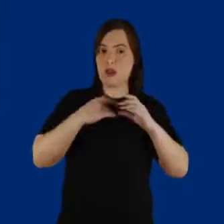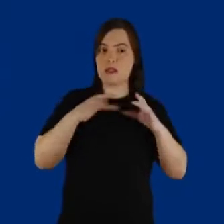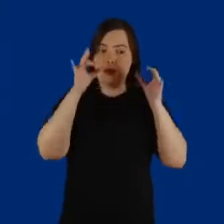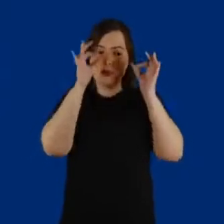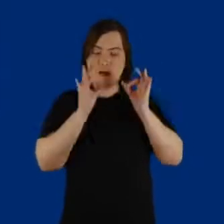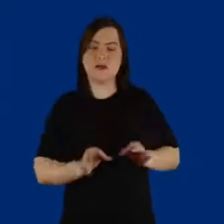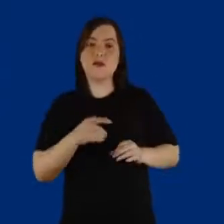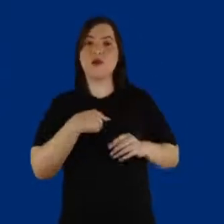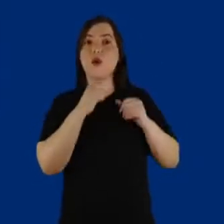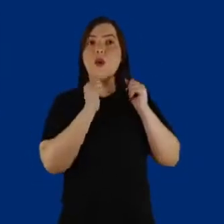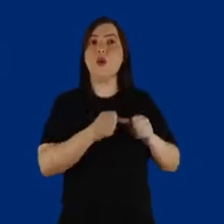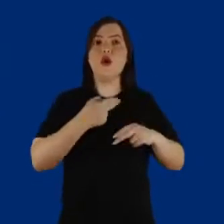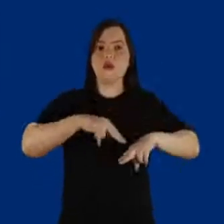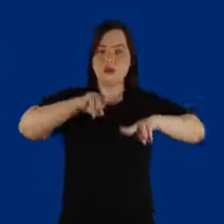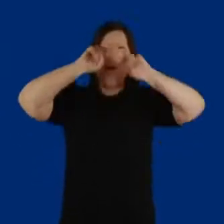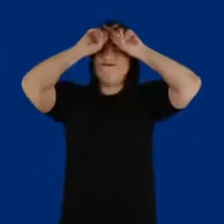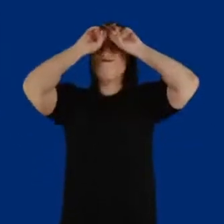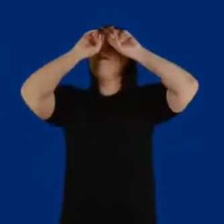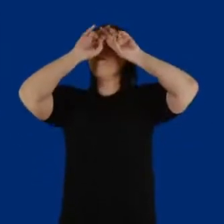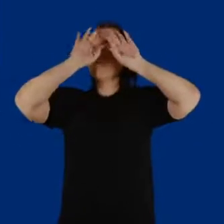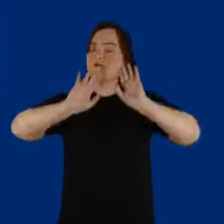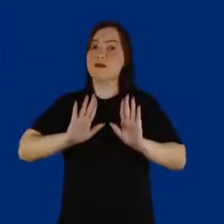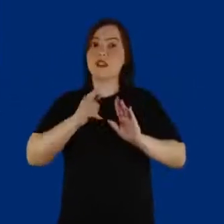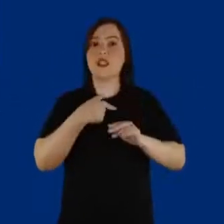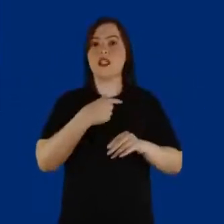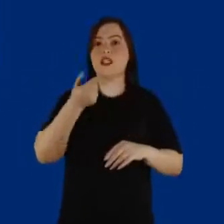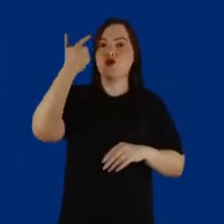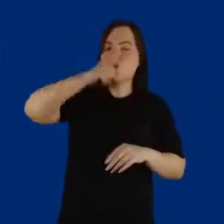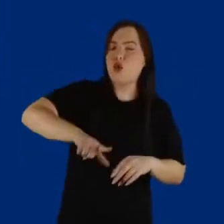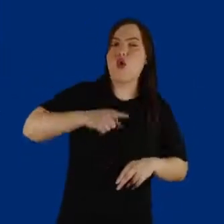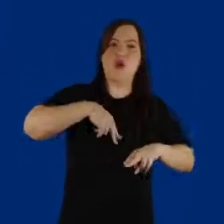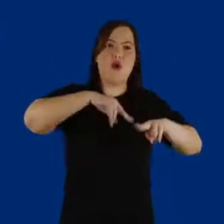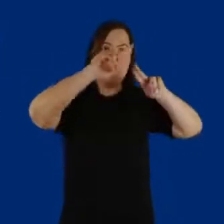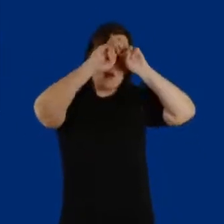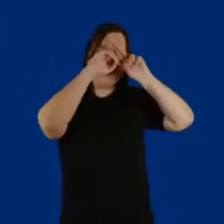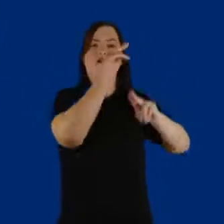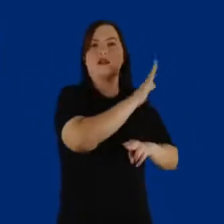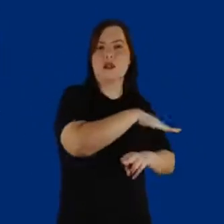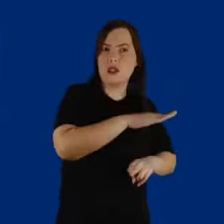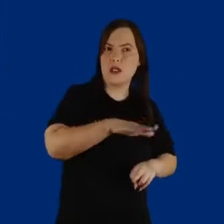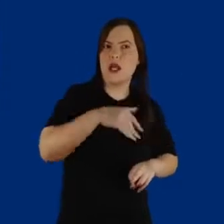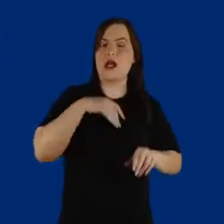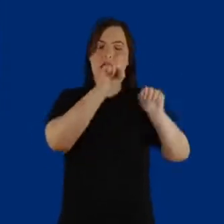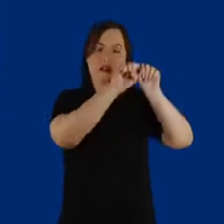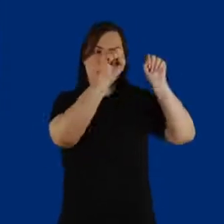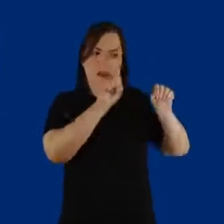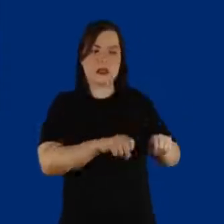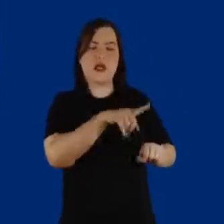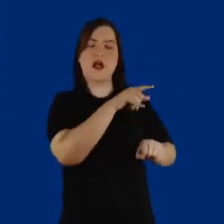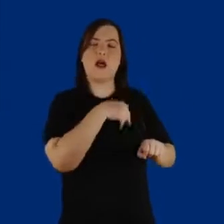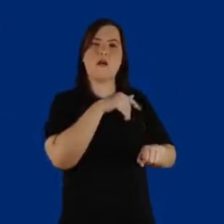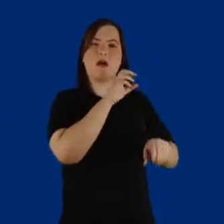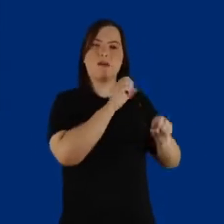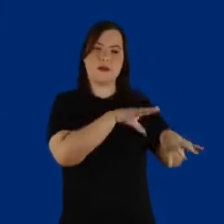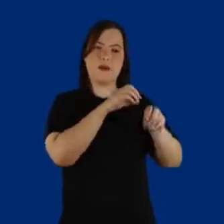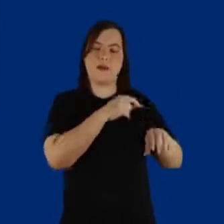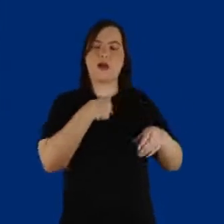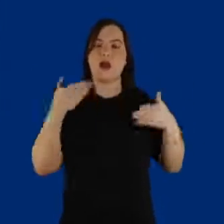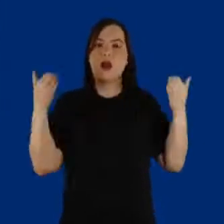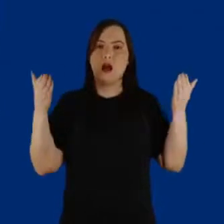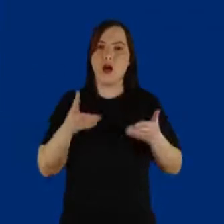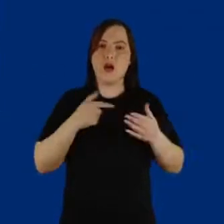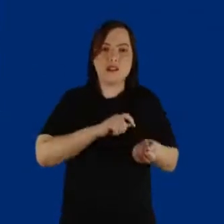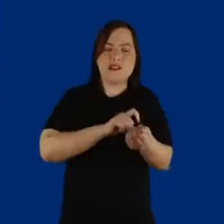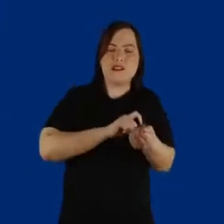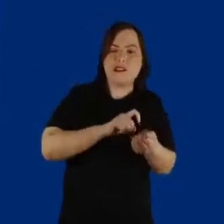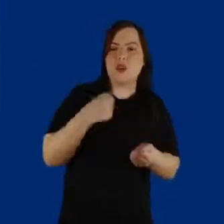pode realmente estar traumatizando e retraumatizando as crianças e o sistema de educação com esse momento tão